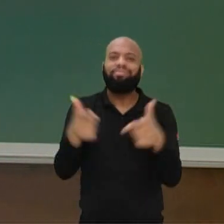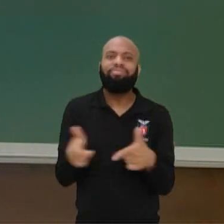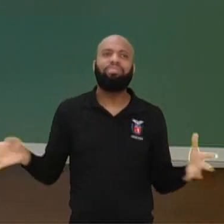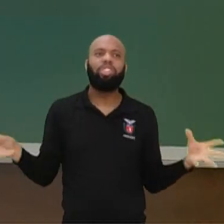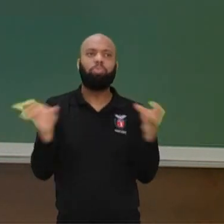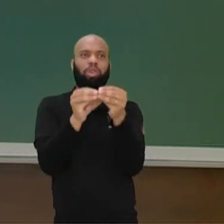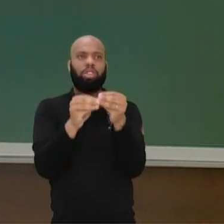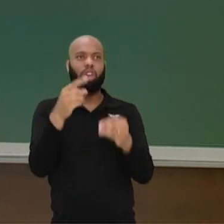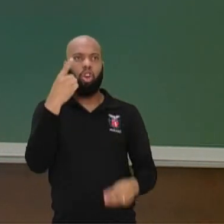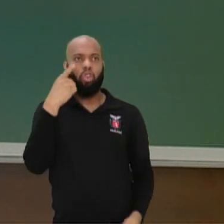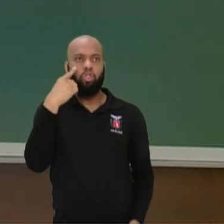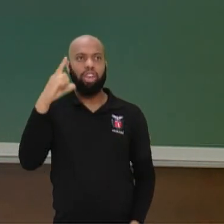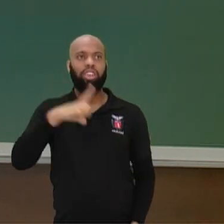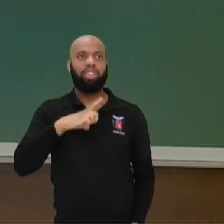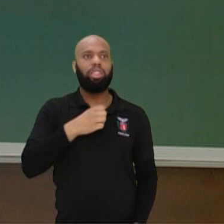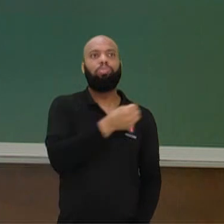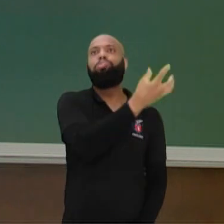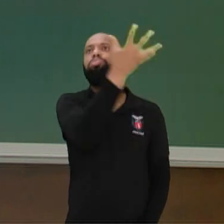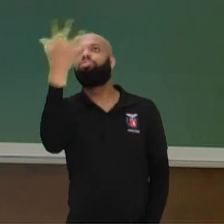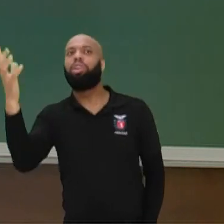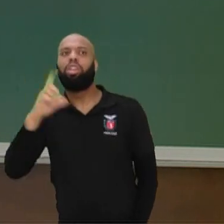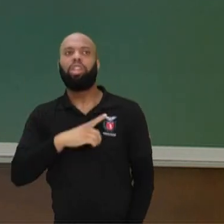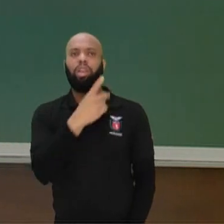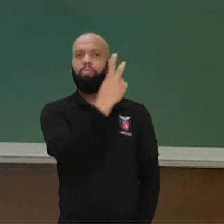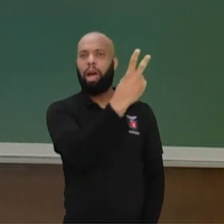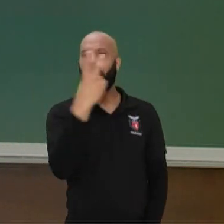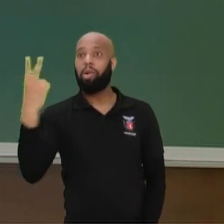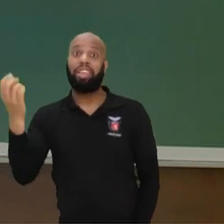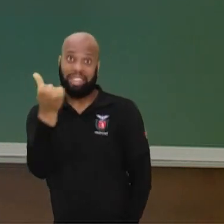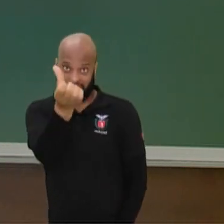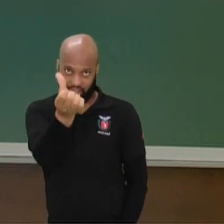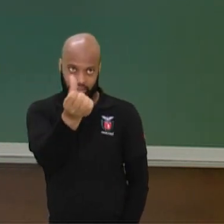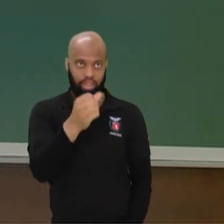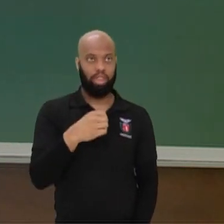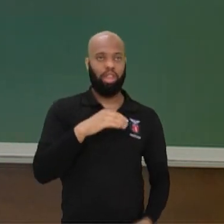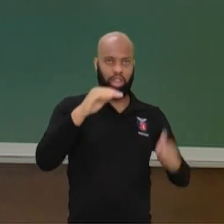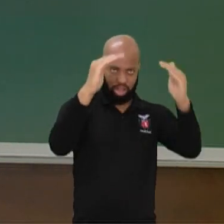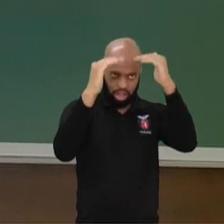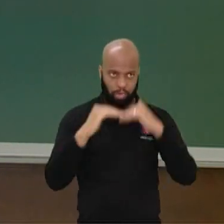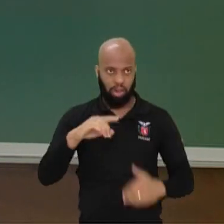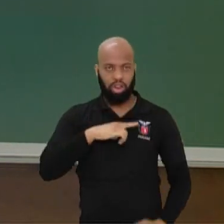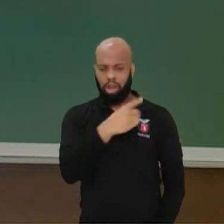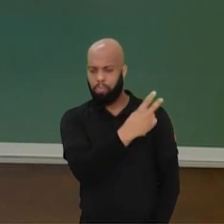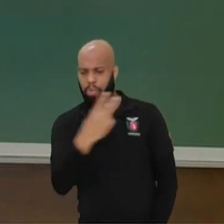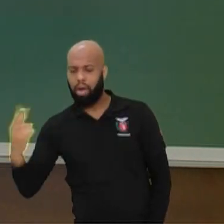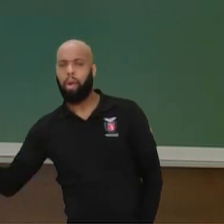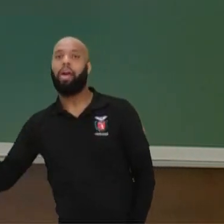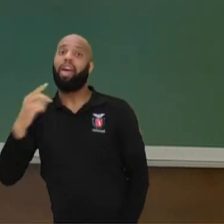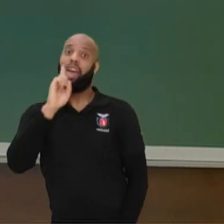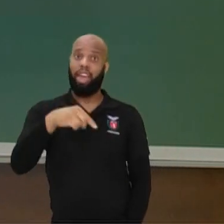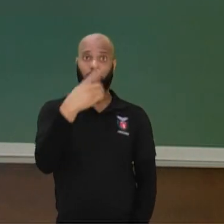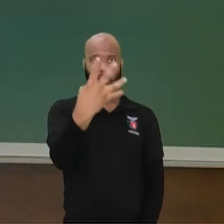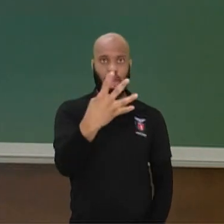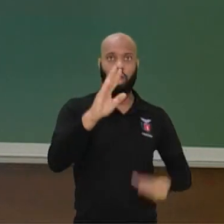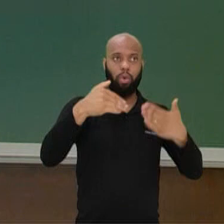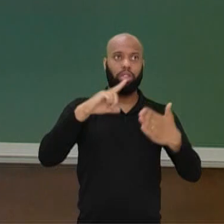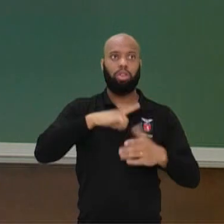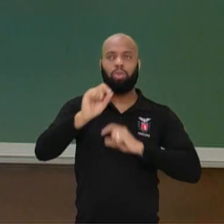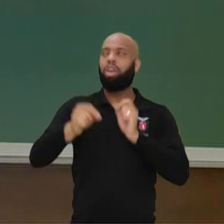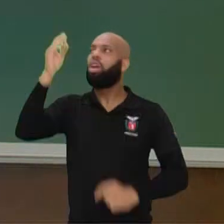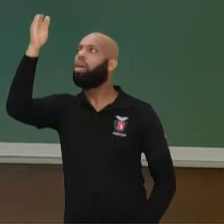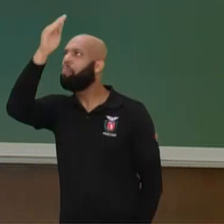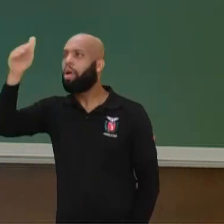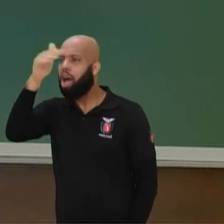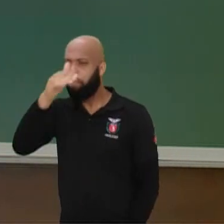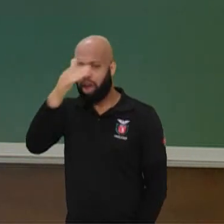4. Porque eu tenho 4 fatores no denominador e também tenho 4 fatores no numerador para que eu